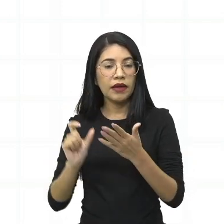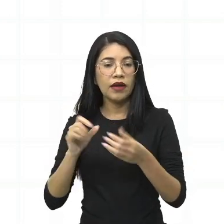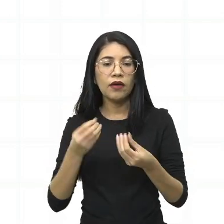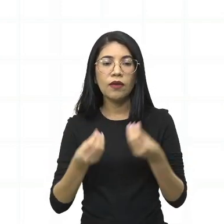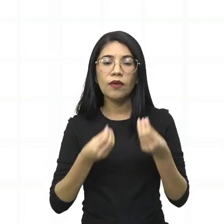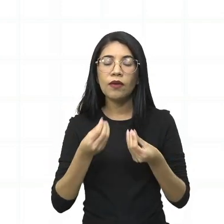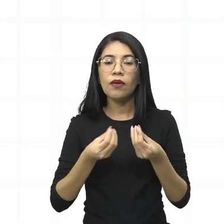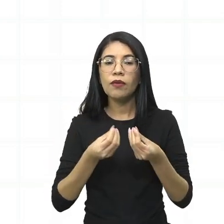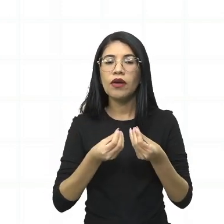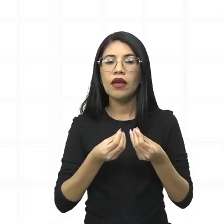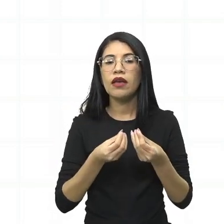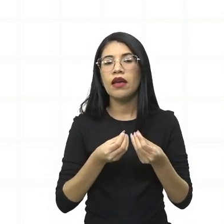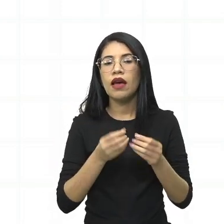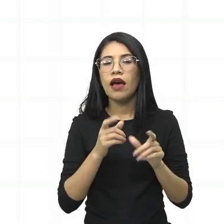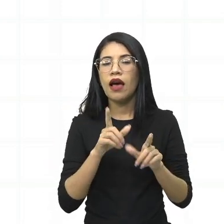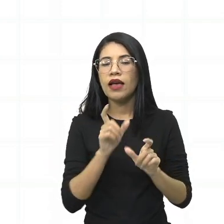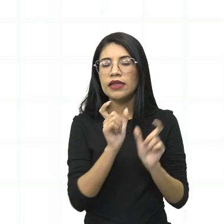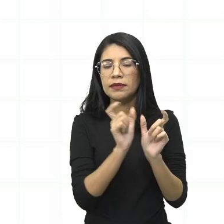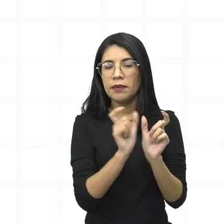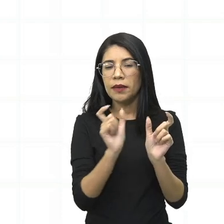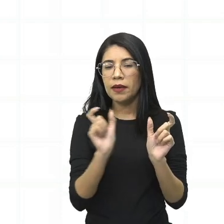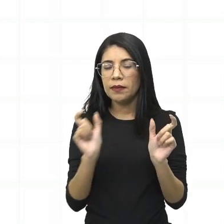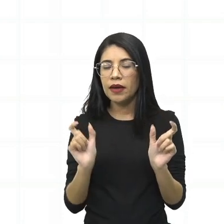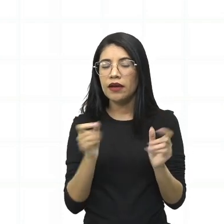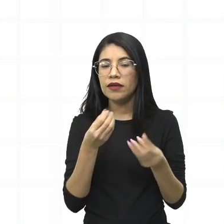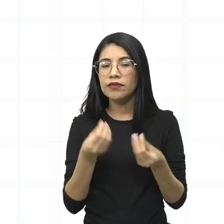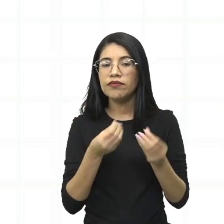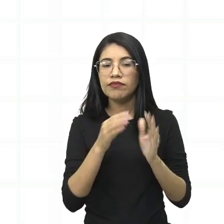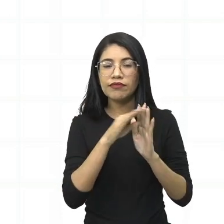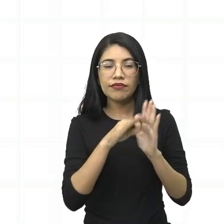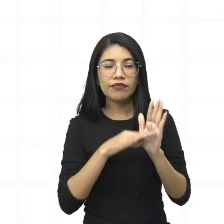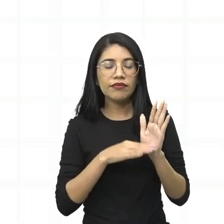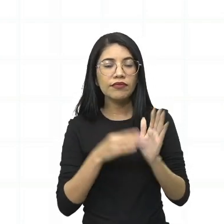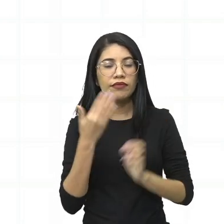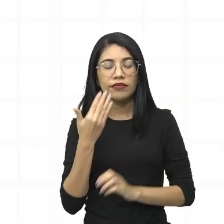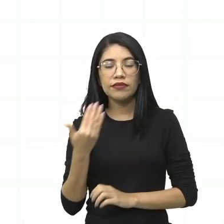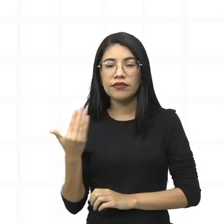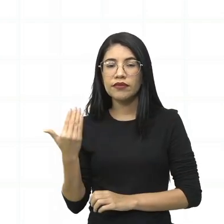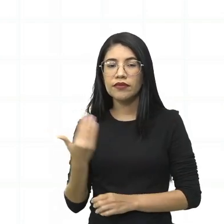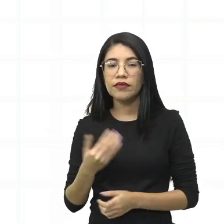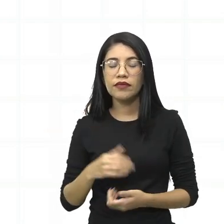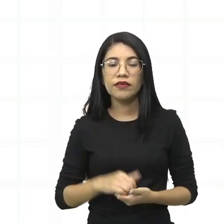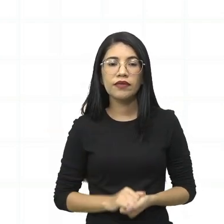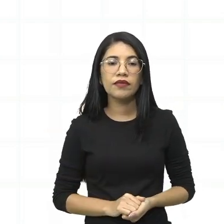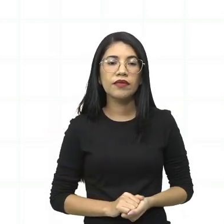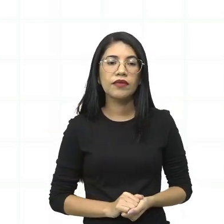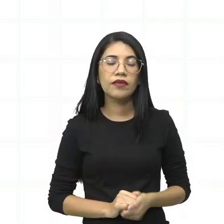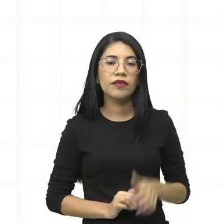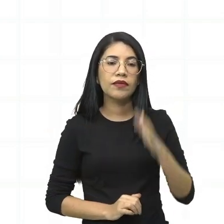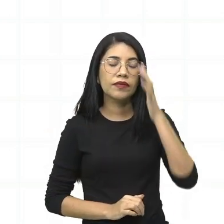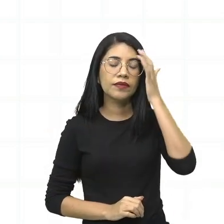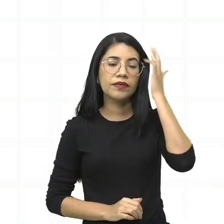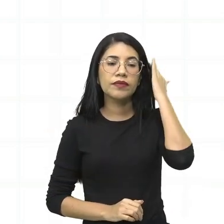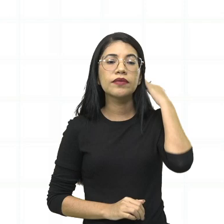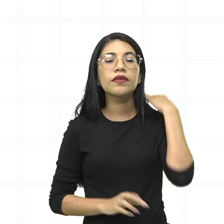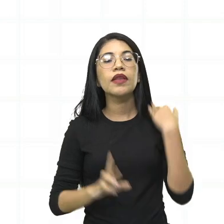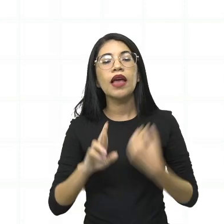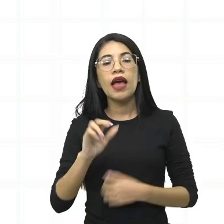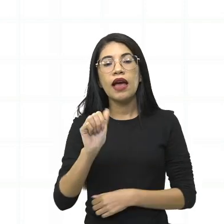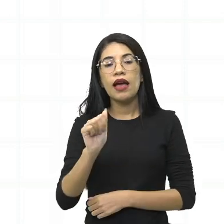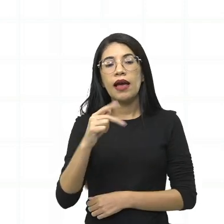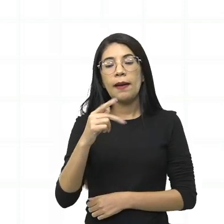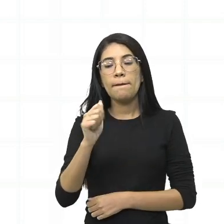é que ficam essas palavras então no singular e no plural? Por exemplo,